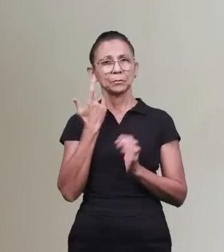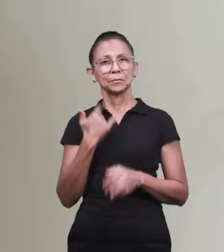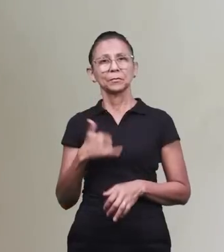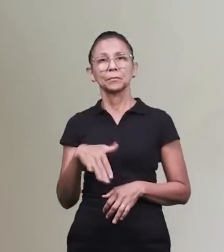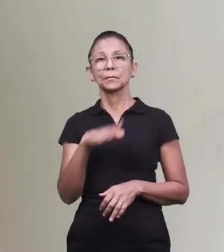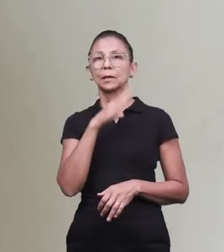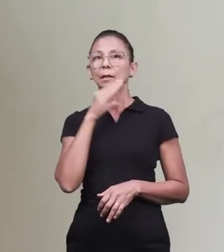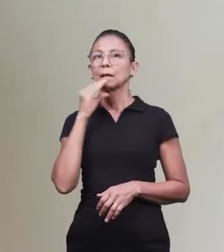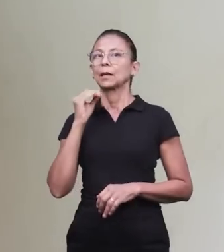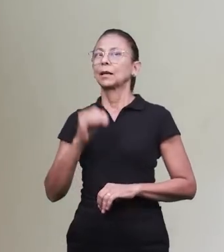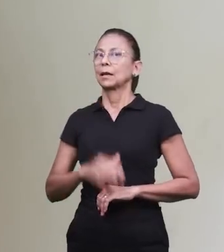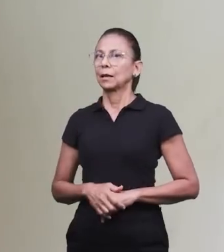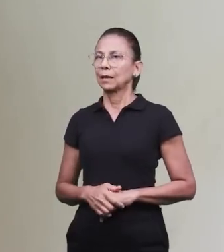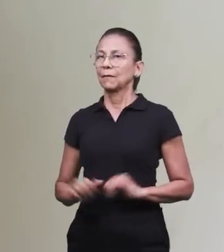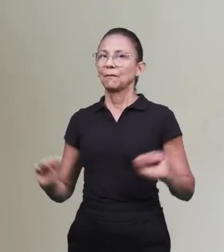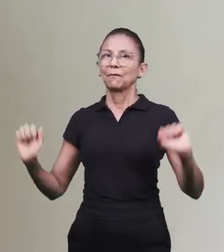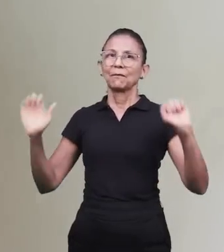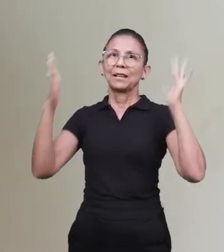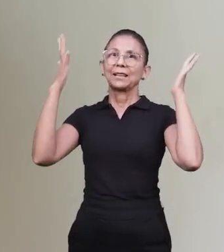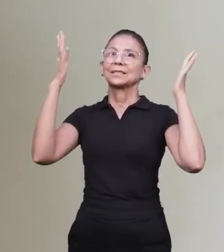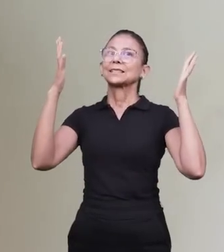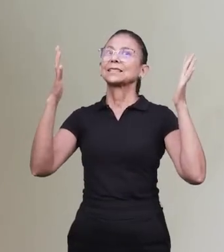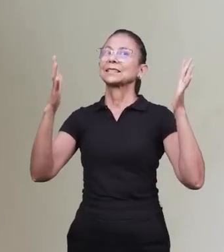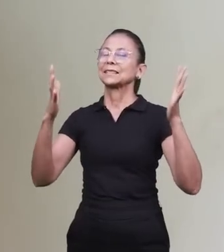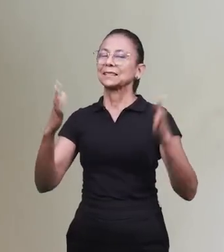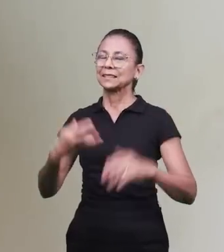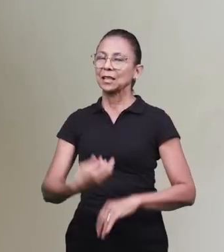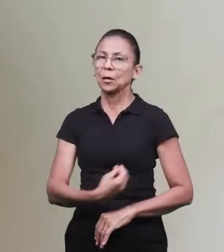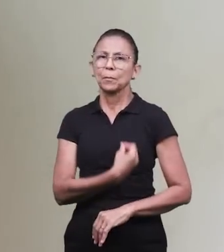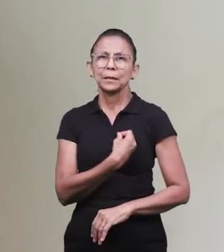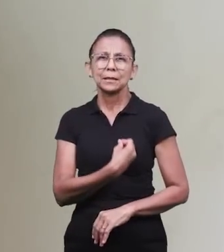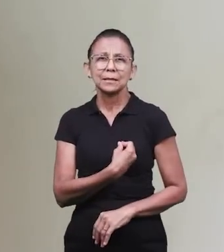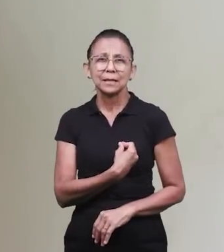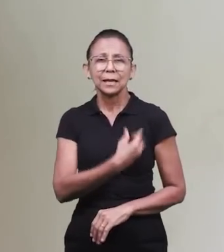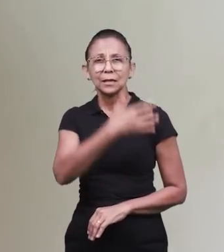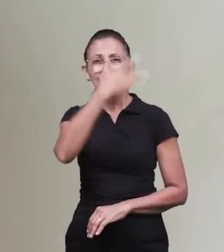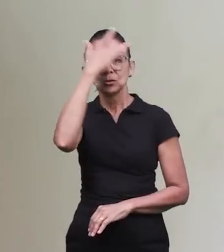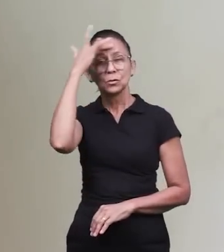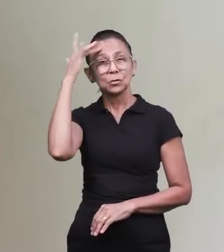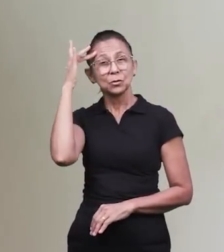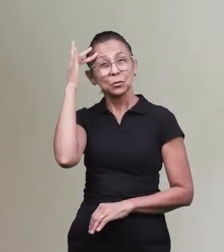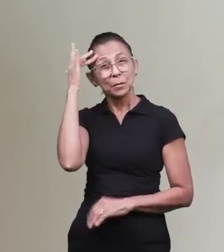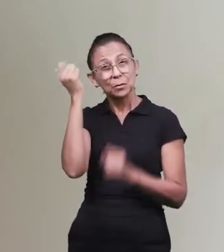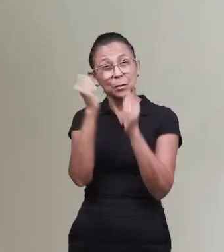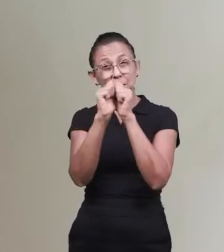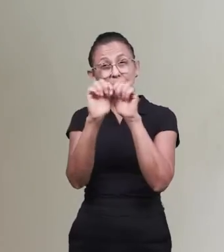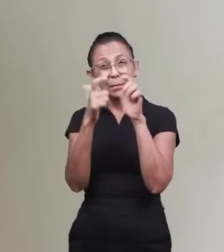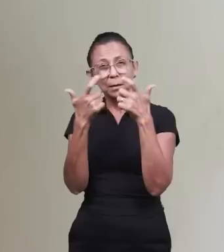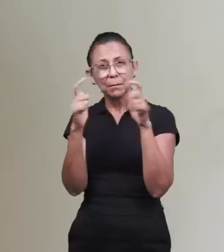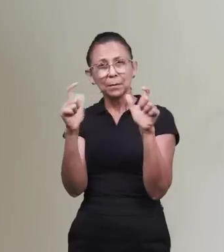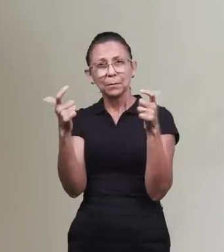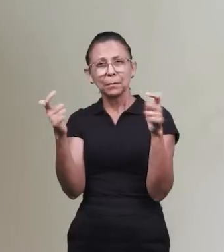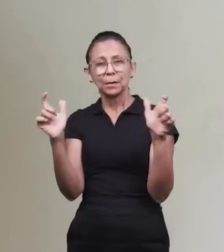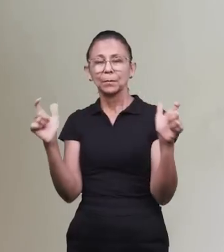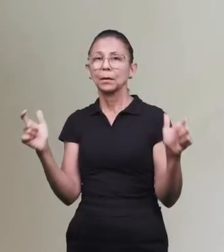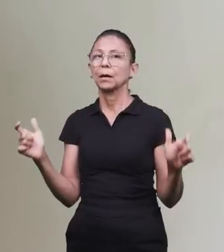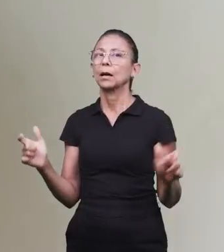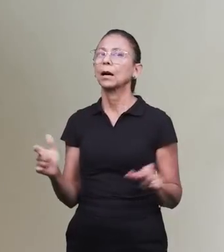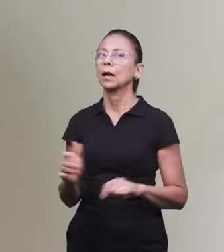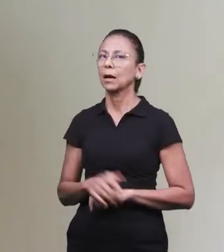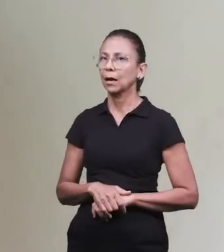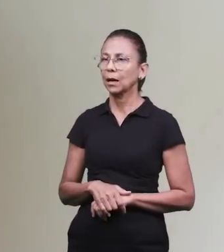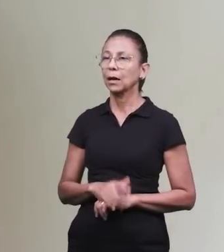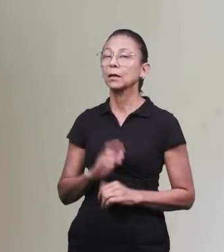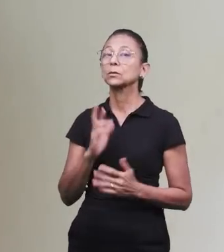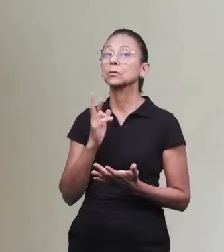intermediários e adolescentes. E foi uma festa. Tivemos a presença de mais de 1.252 vidas envolvidas. E sabe quantos